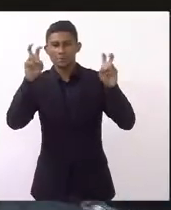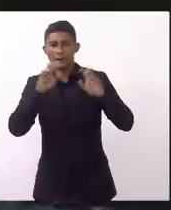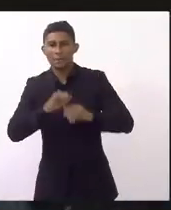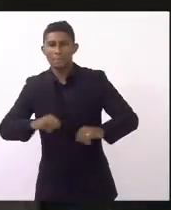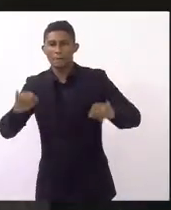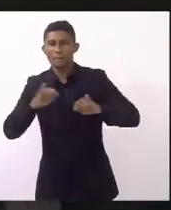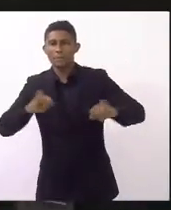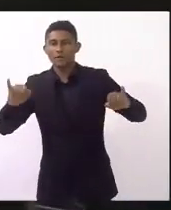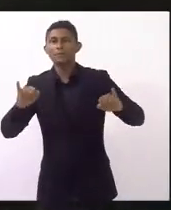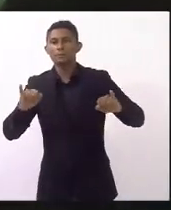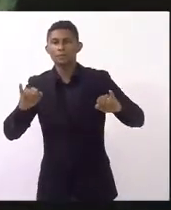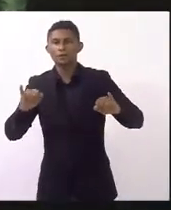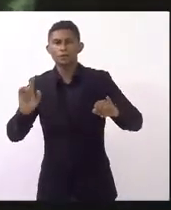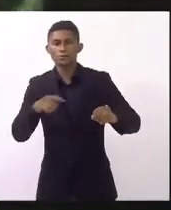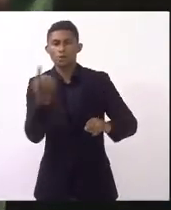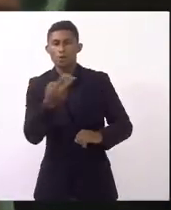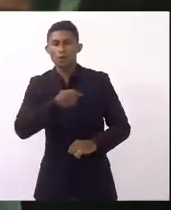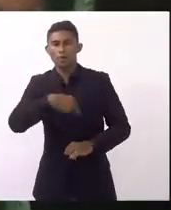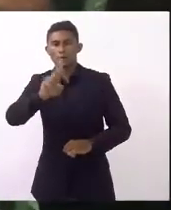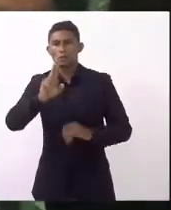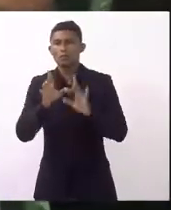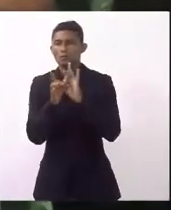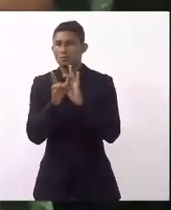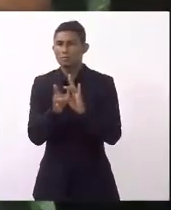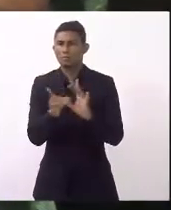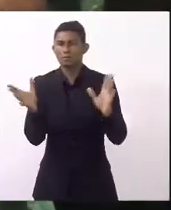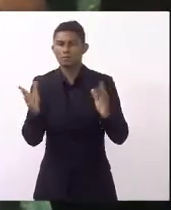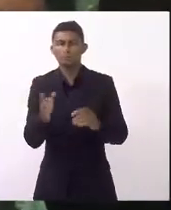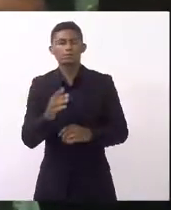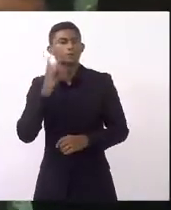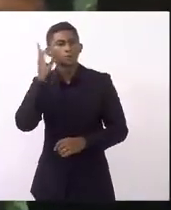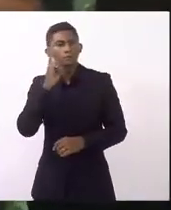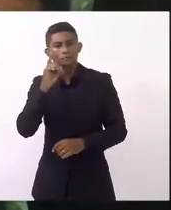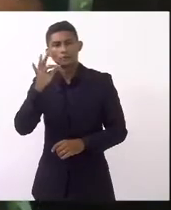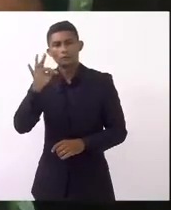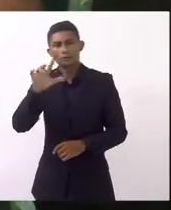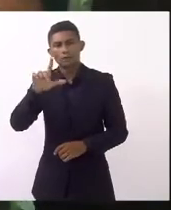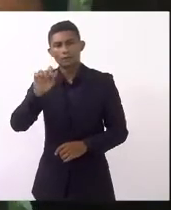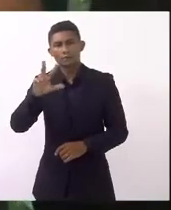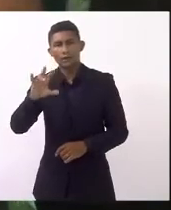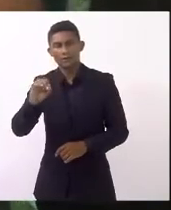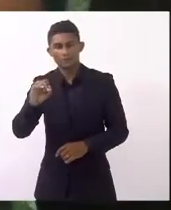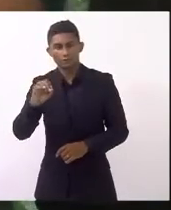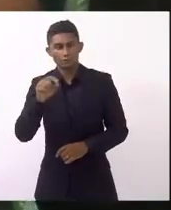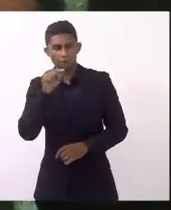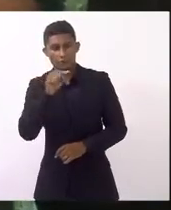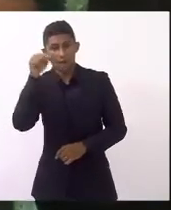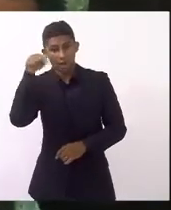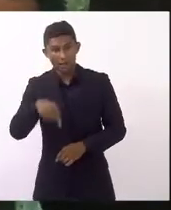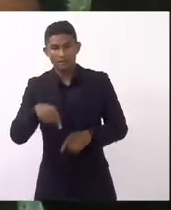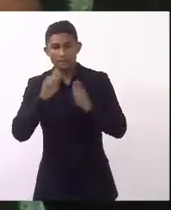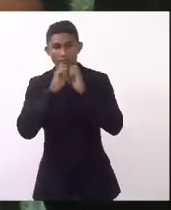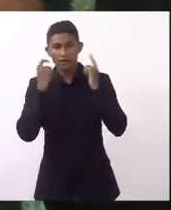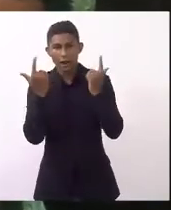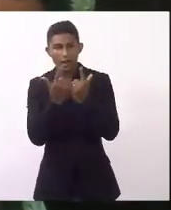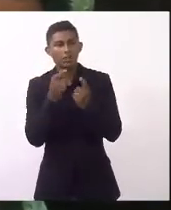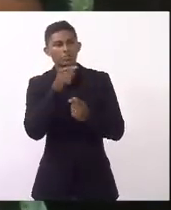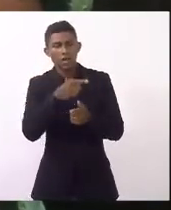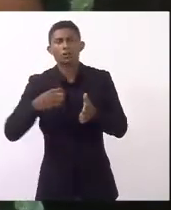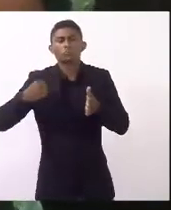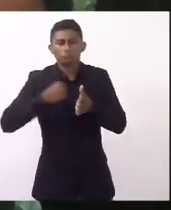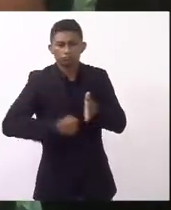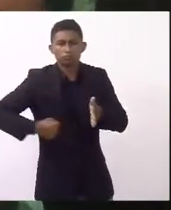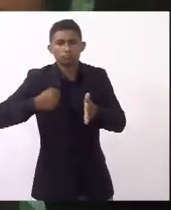sagrado Flávio o deputado Flávio serafini protagonizou nesta casa a luta